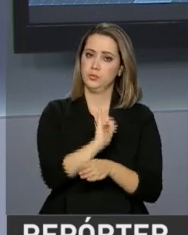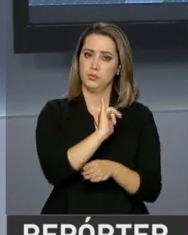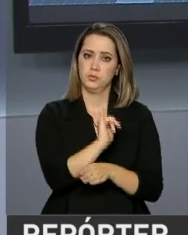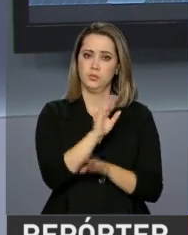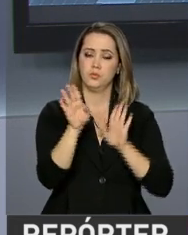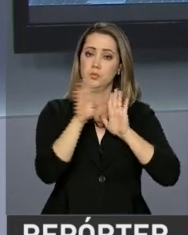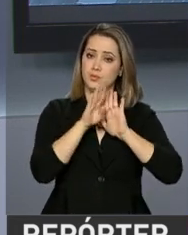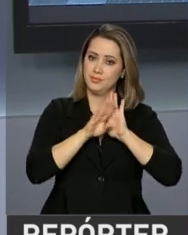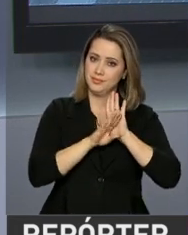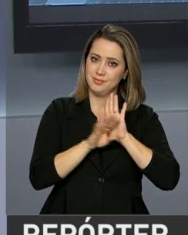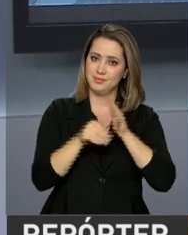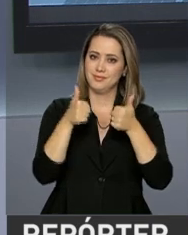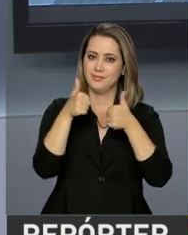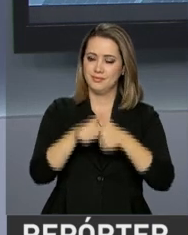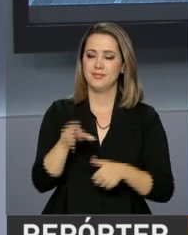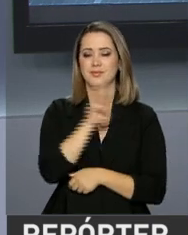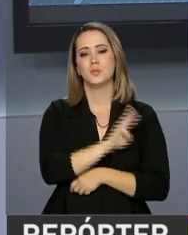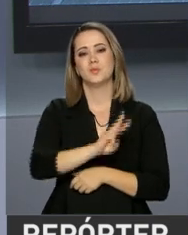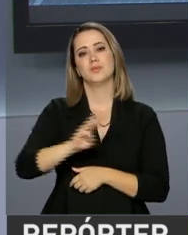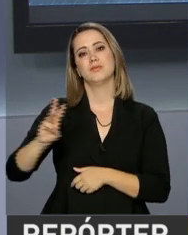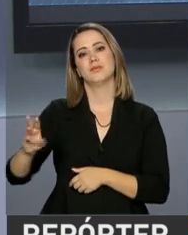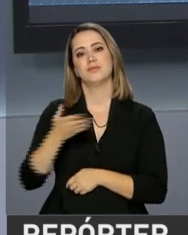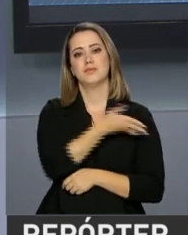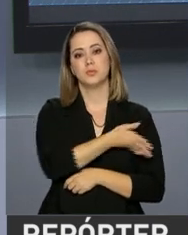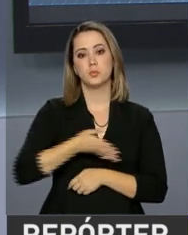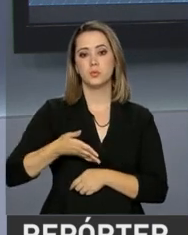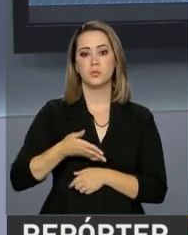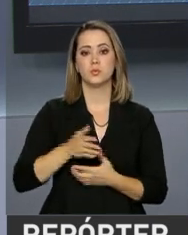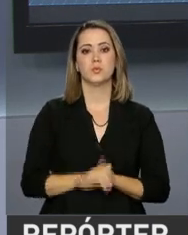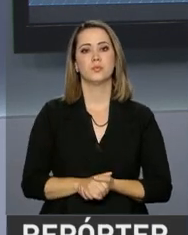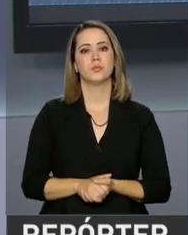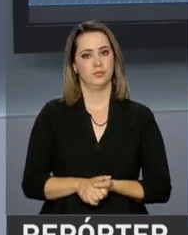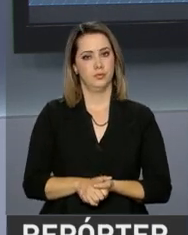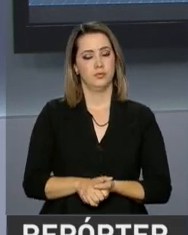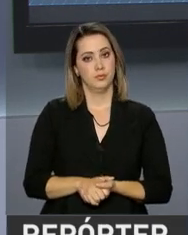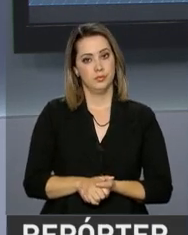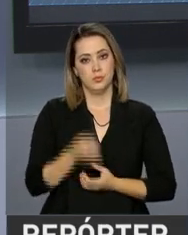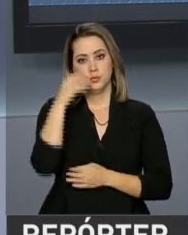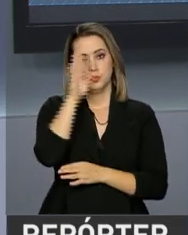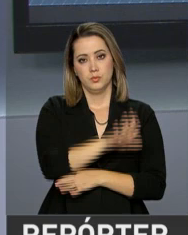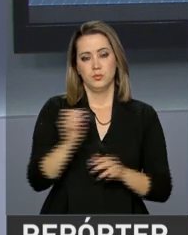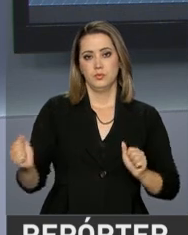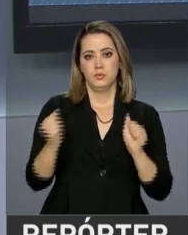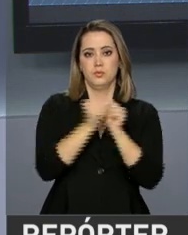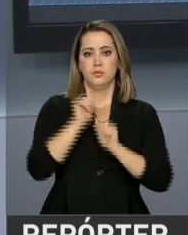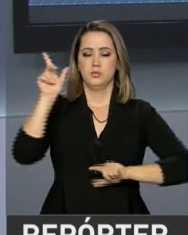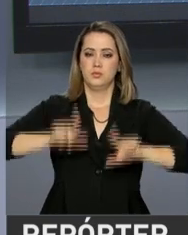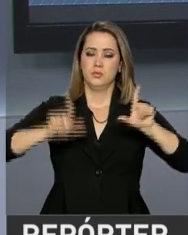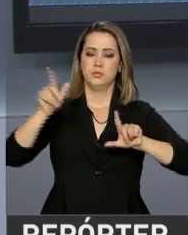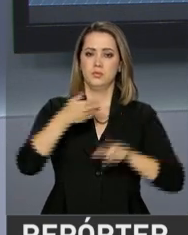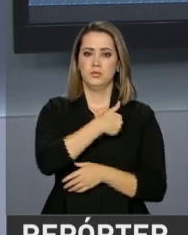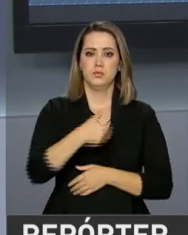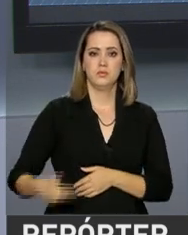do youtube toda a programação também está disponível em nossa página na internet boa tarde pra você continue com a